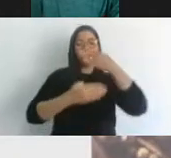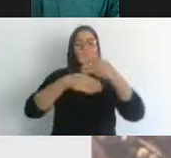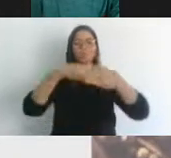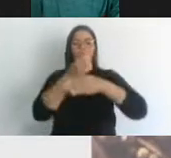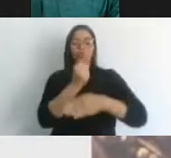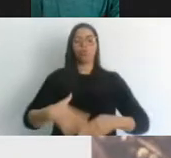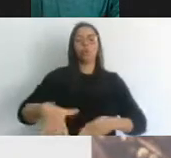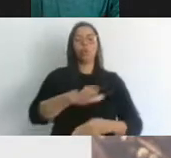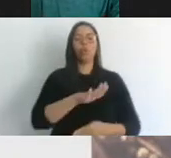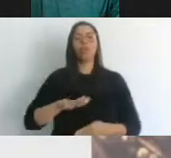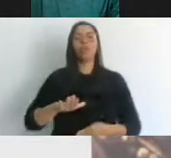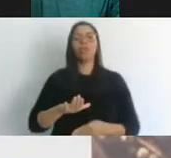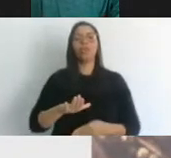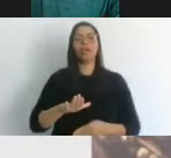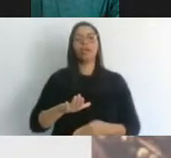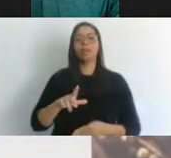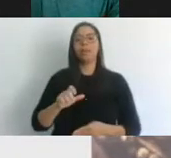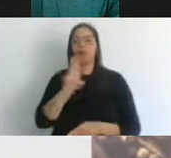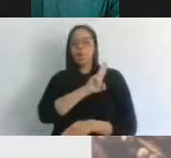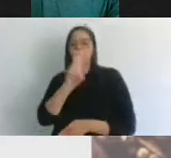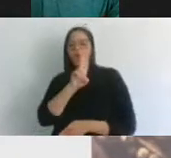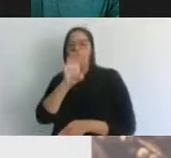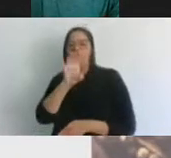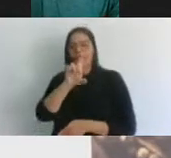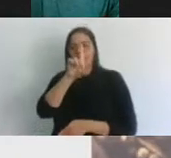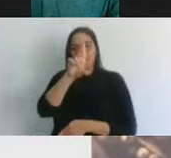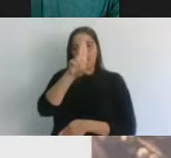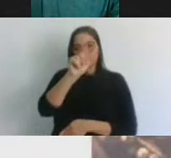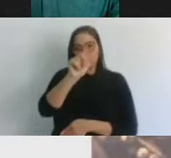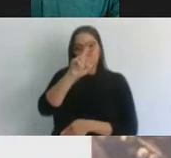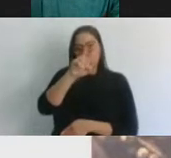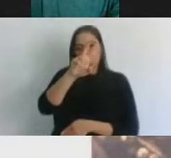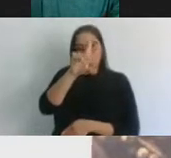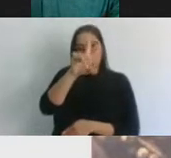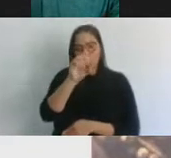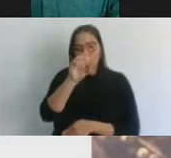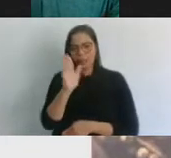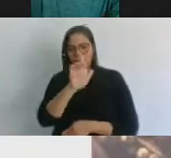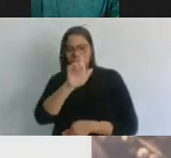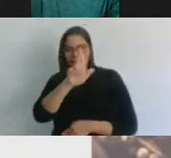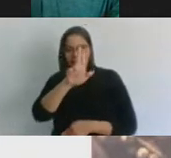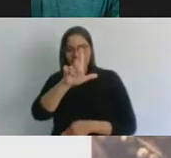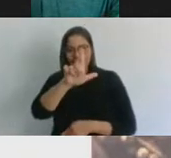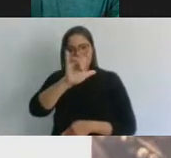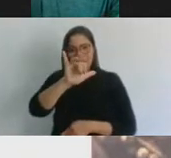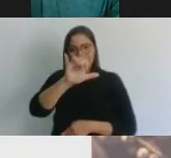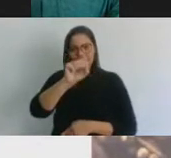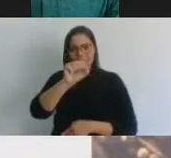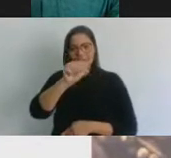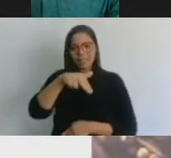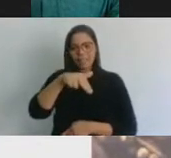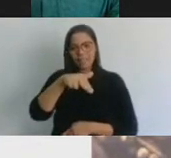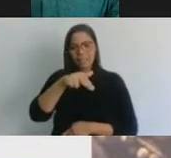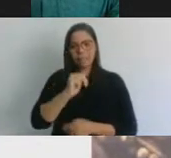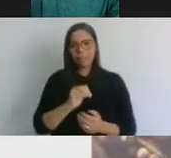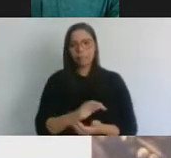tomando Eduardo glisan anota esse nome também é Duardo Nissan já e